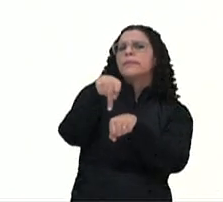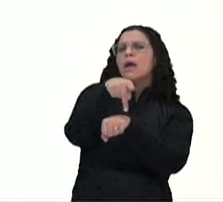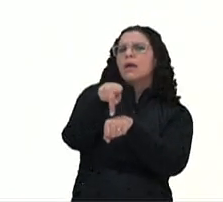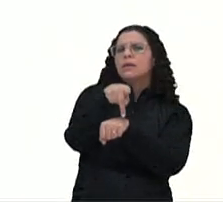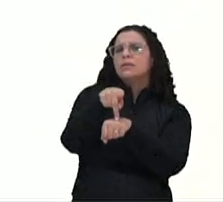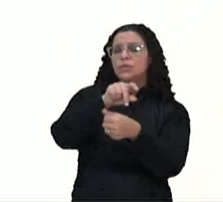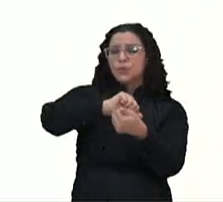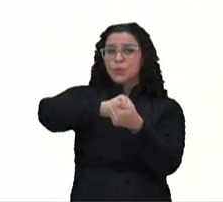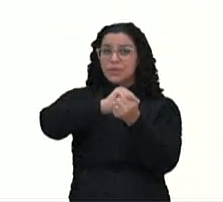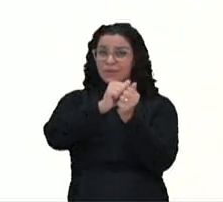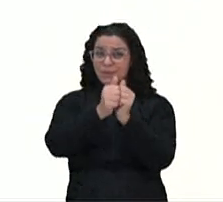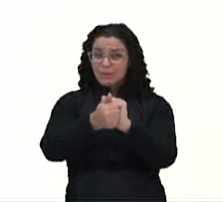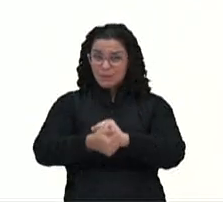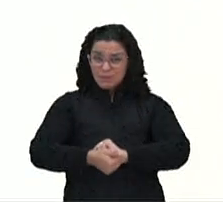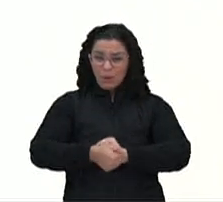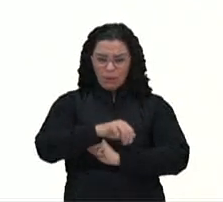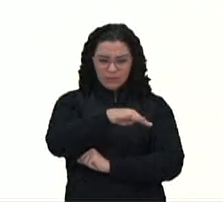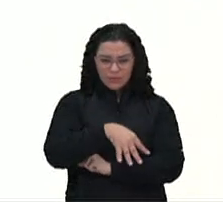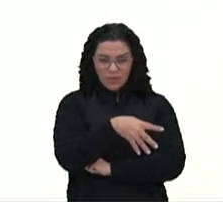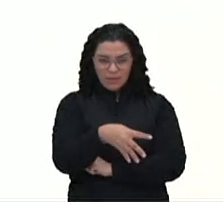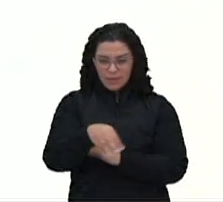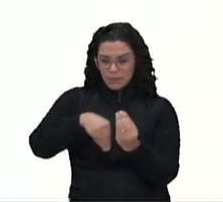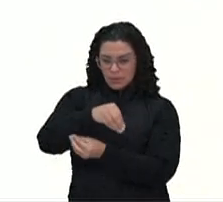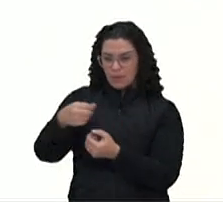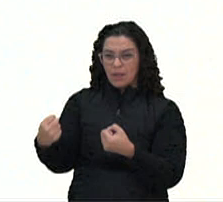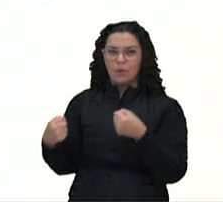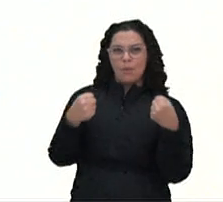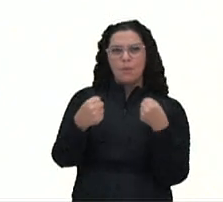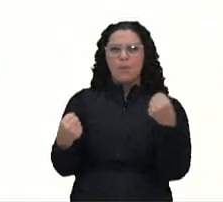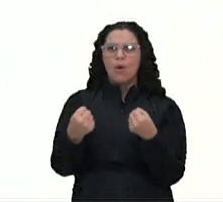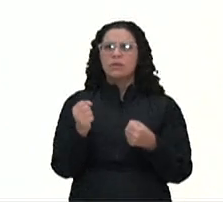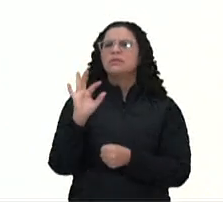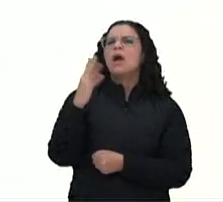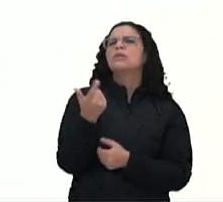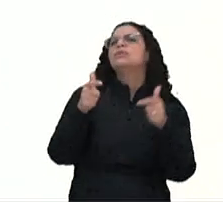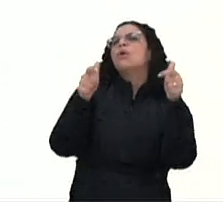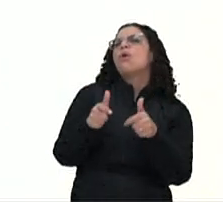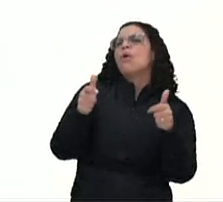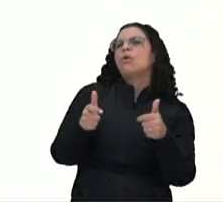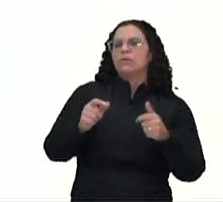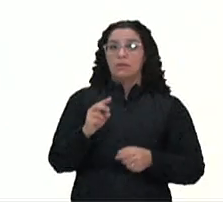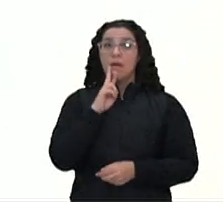Em quais países que esse esporte é popular? Vou dar um tempinho para vocês responderem.